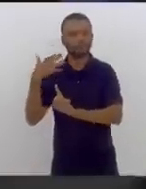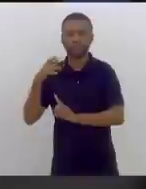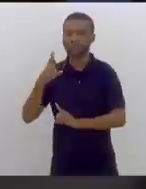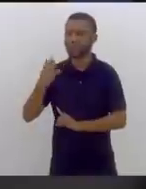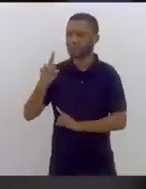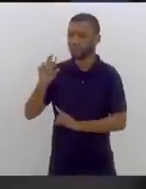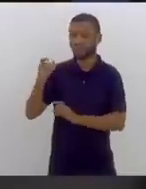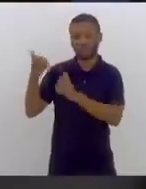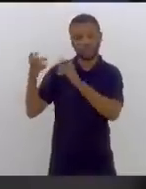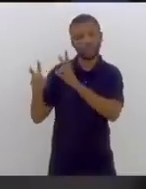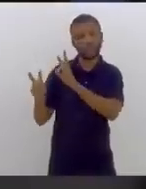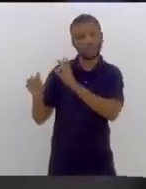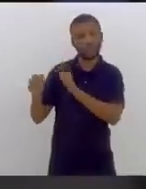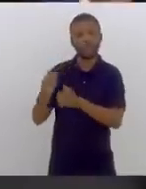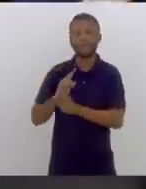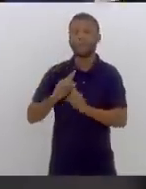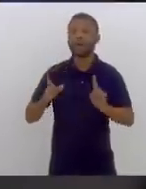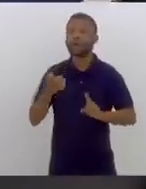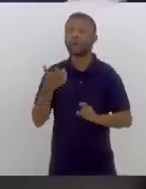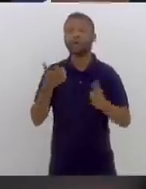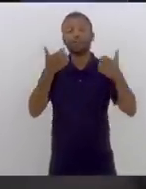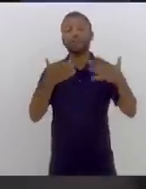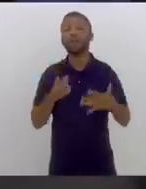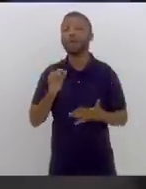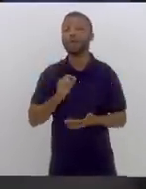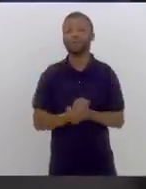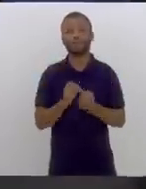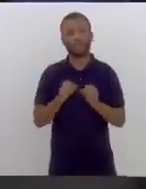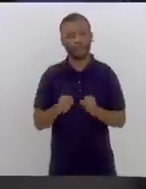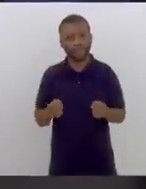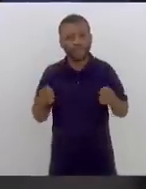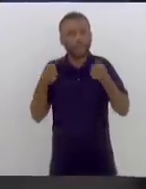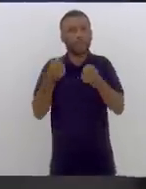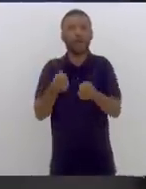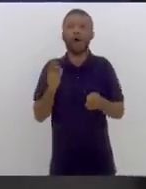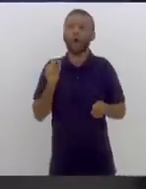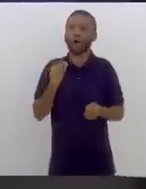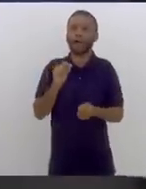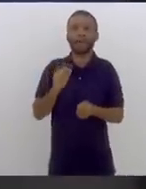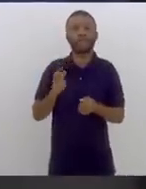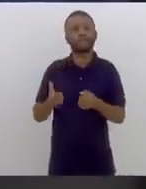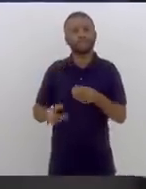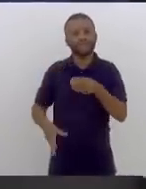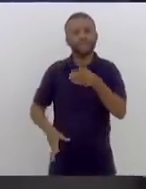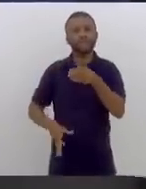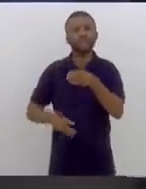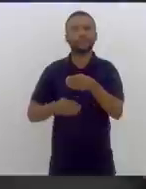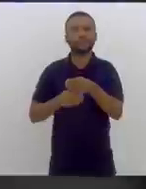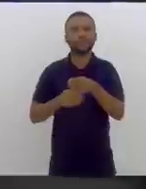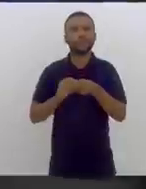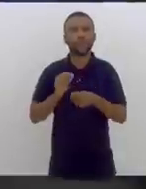este caso mas eu gostaria de reforçar e ratificar